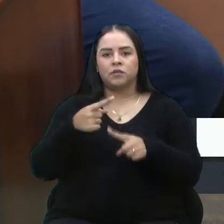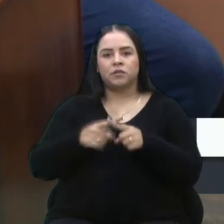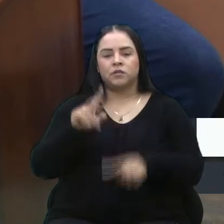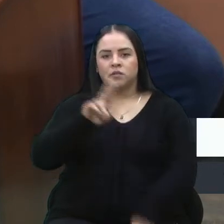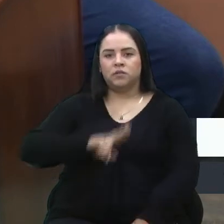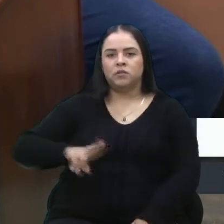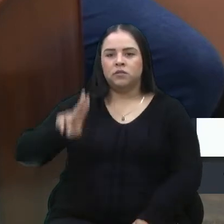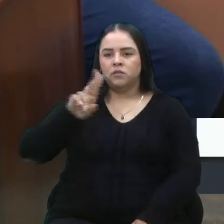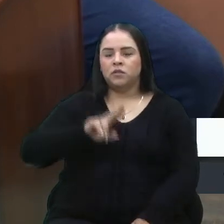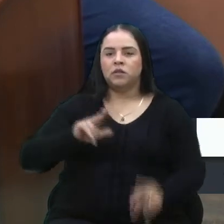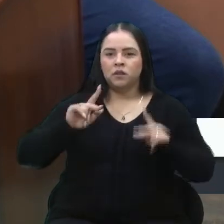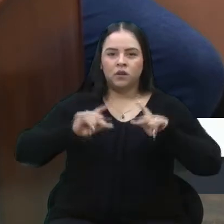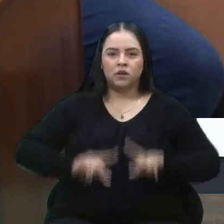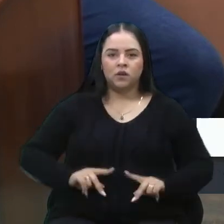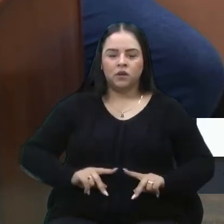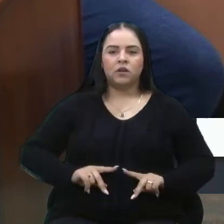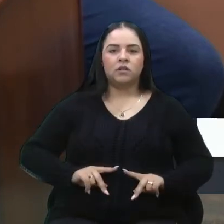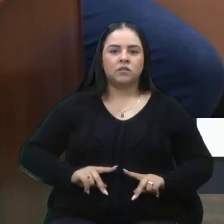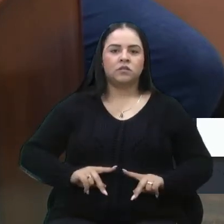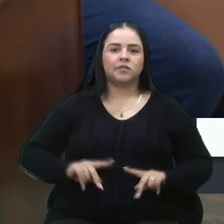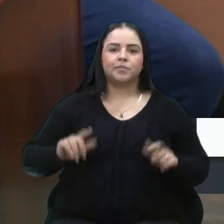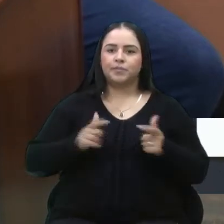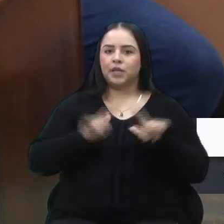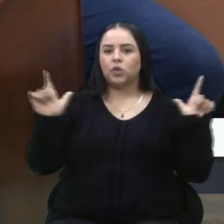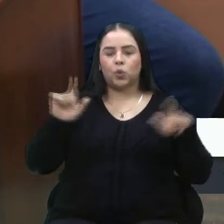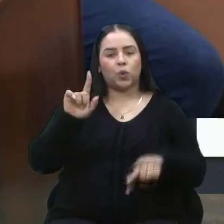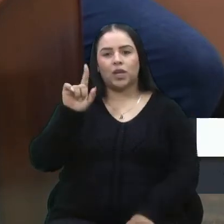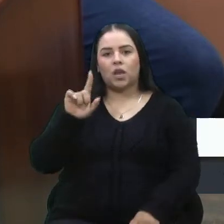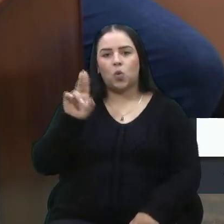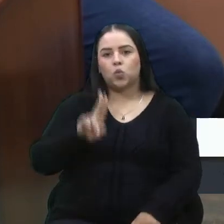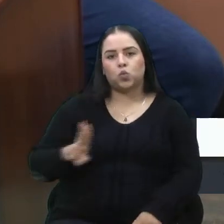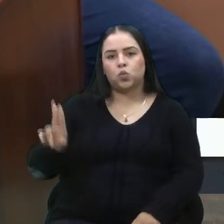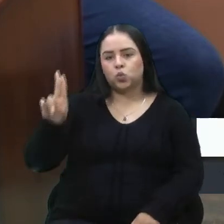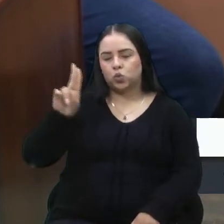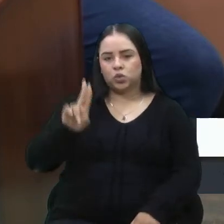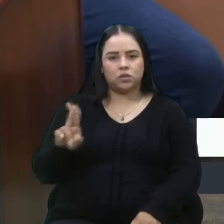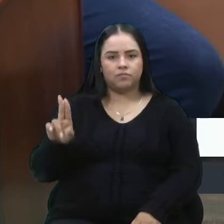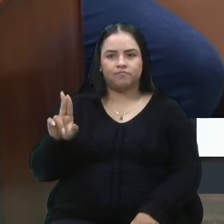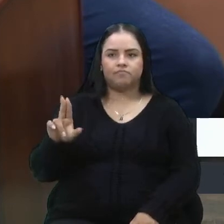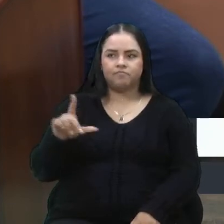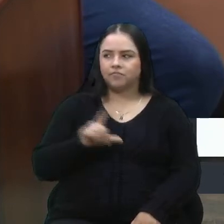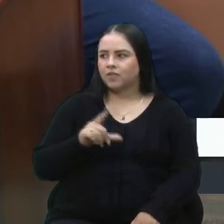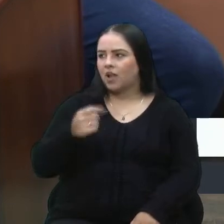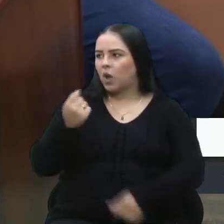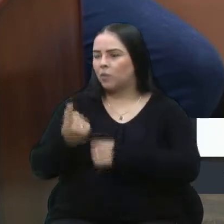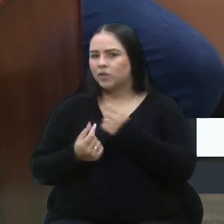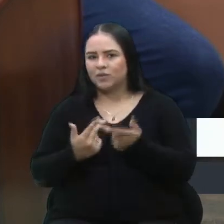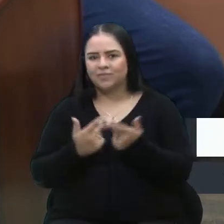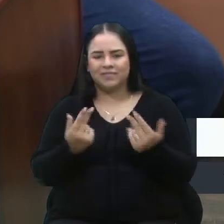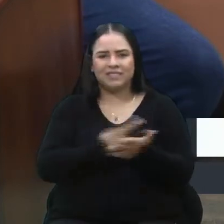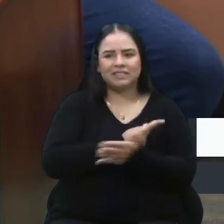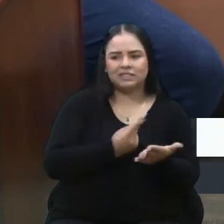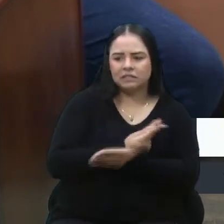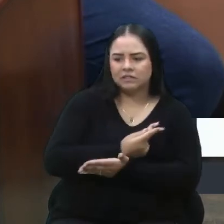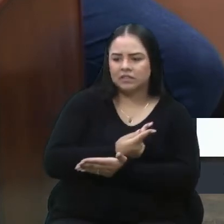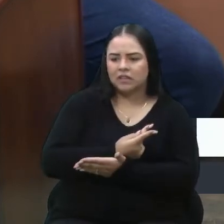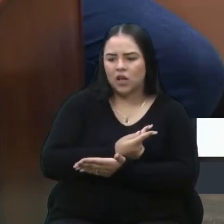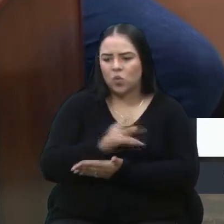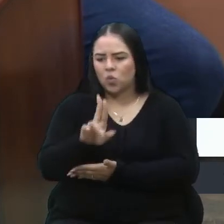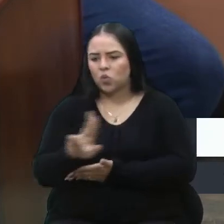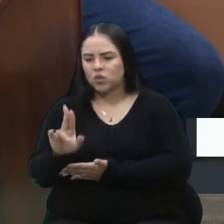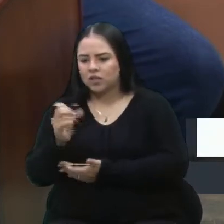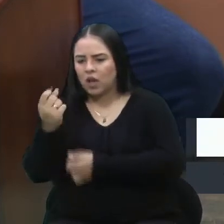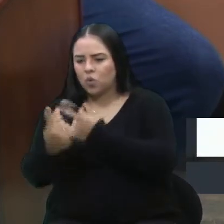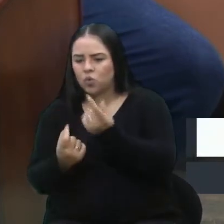as pessoas na maioria não usam há uma incoerência em alguns locais é usado e outros não